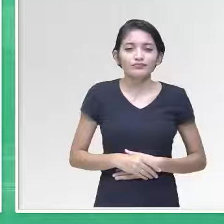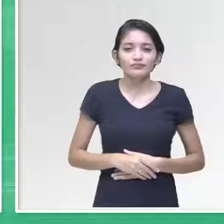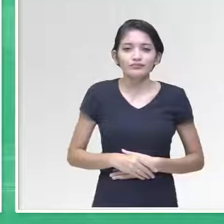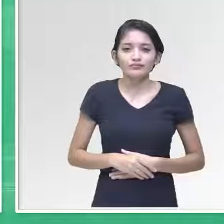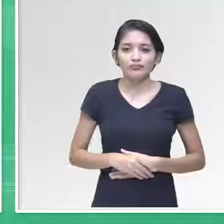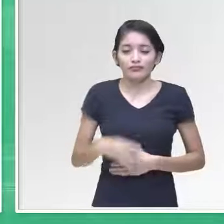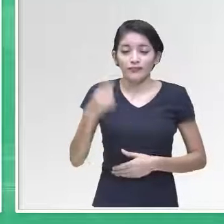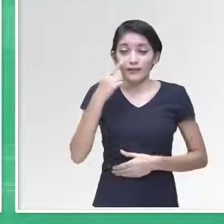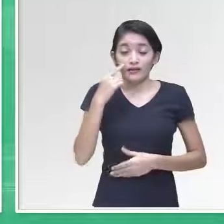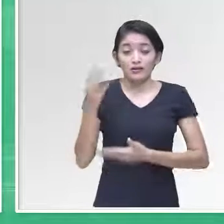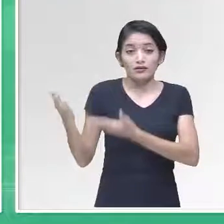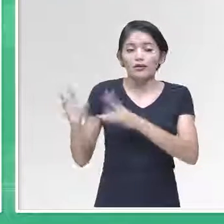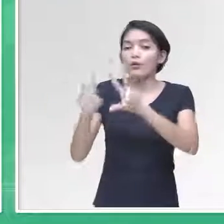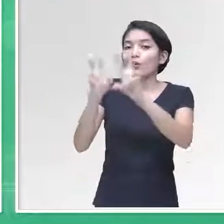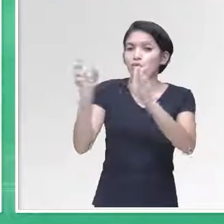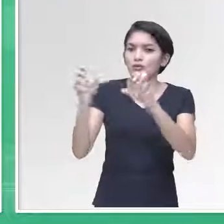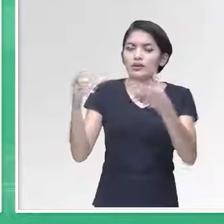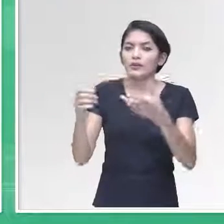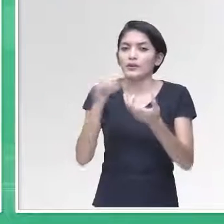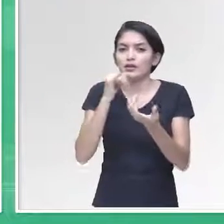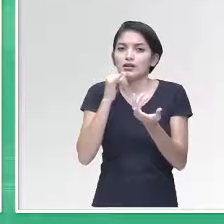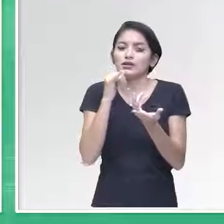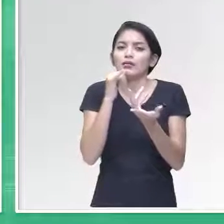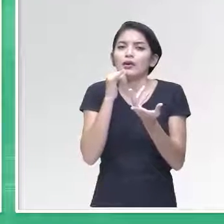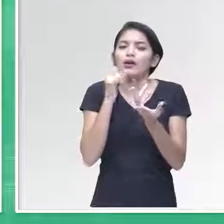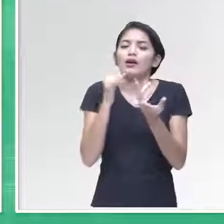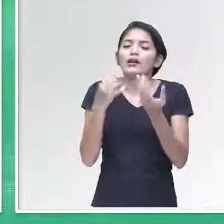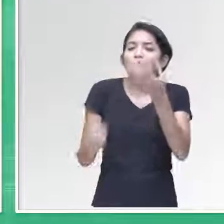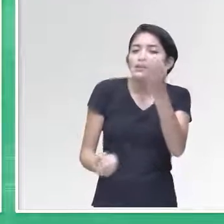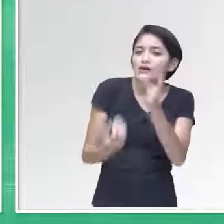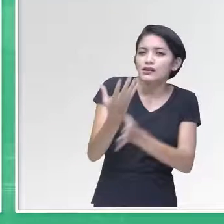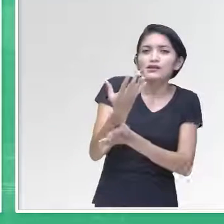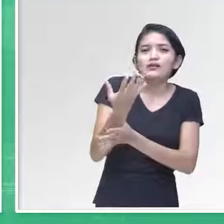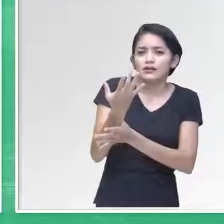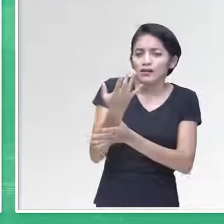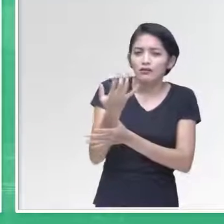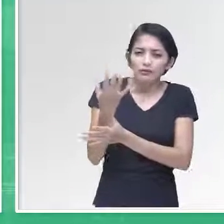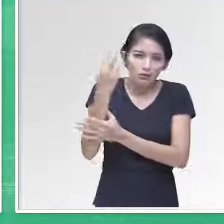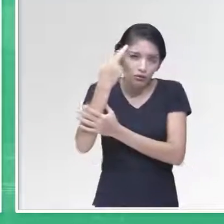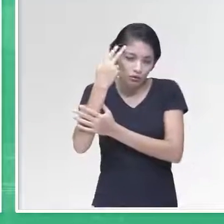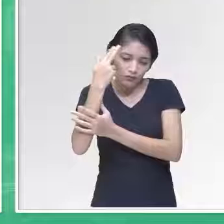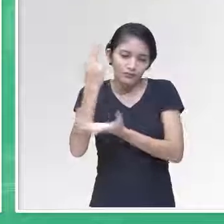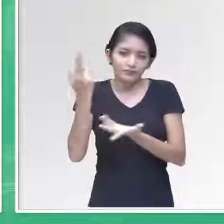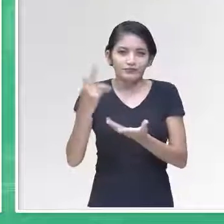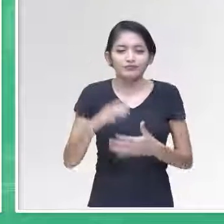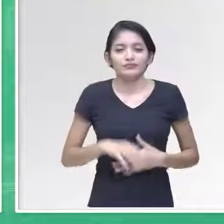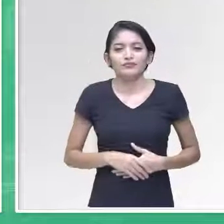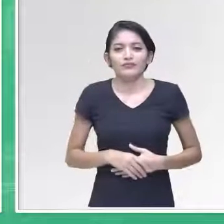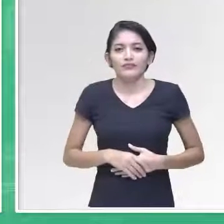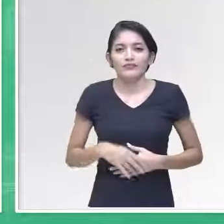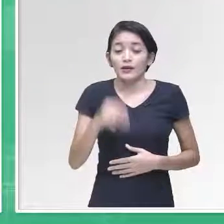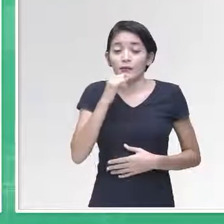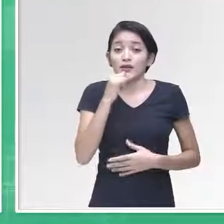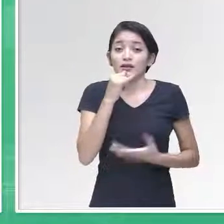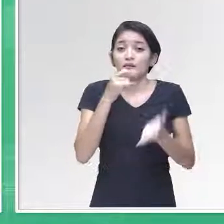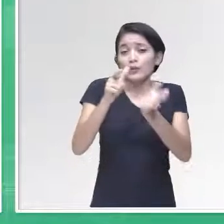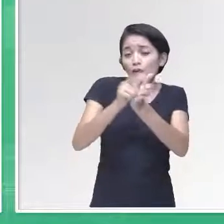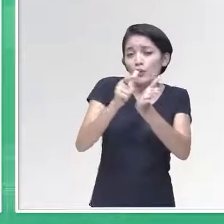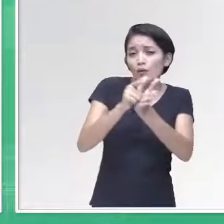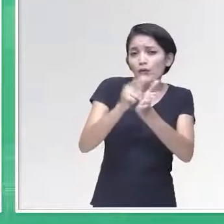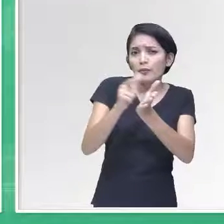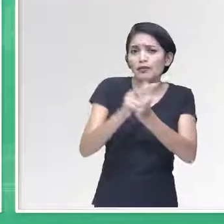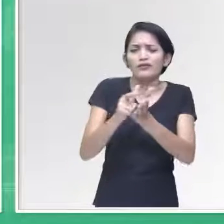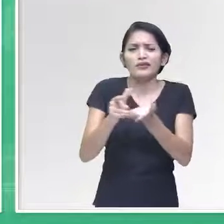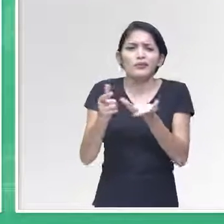caso aqui, o título ele fala sobre invenções acidentais, e realmente isso aí foi um acidente, né? O cara, o post-it, deixa eu ver, foi